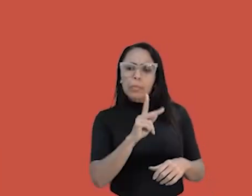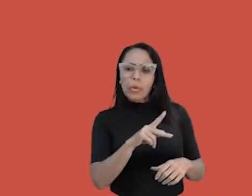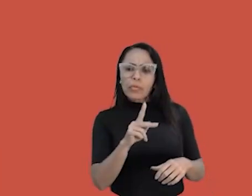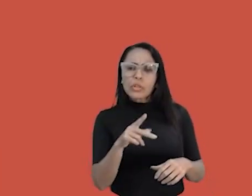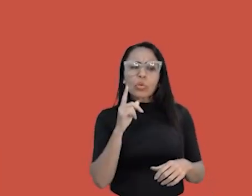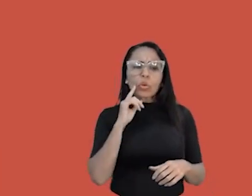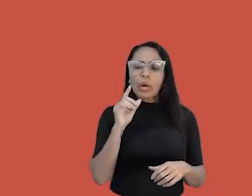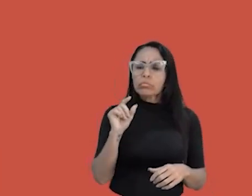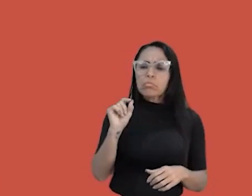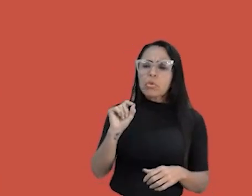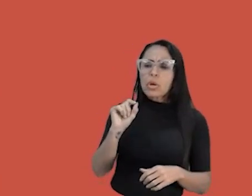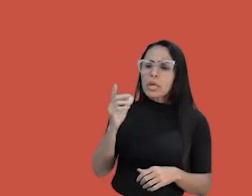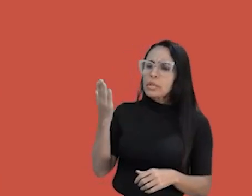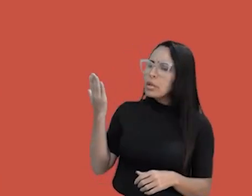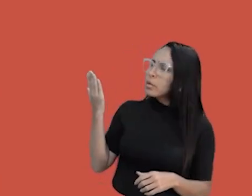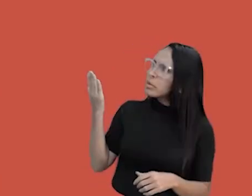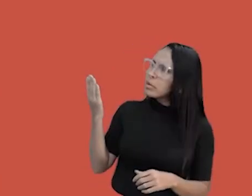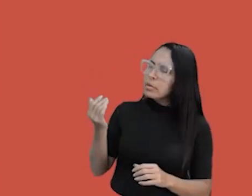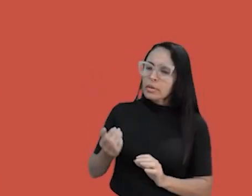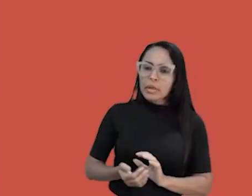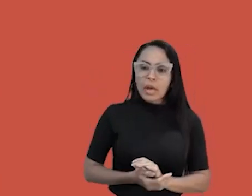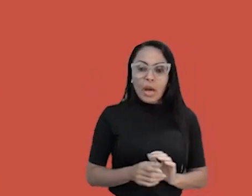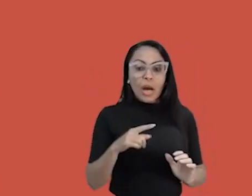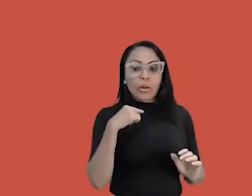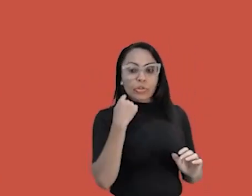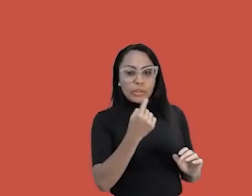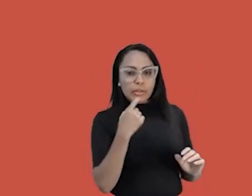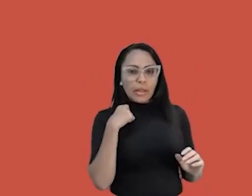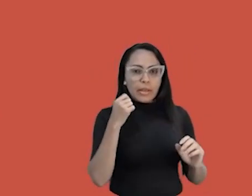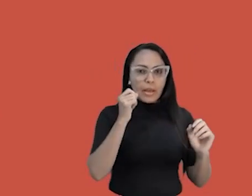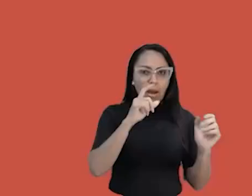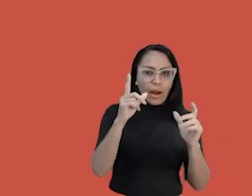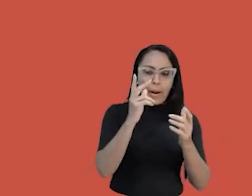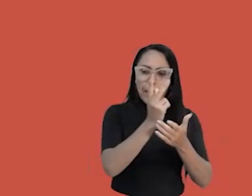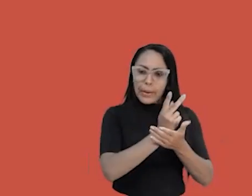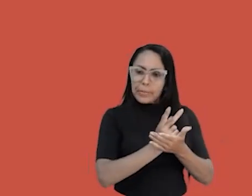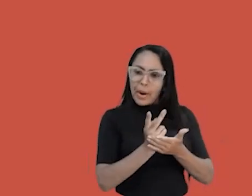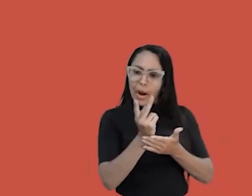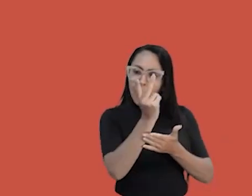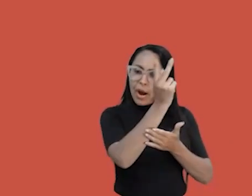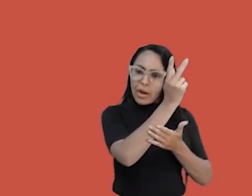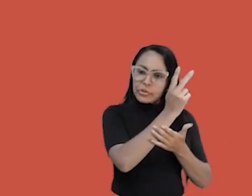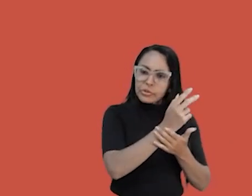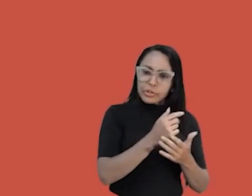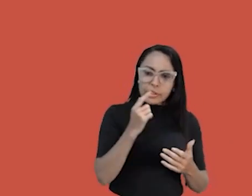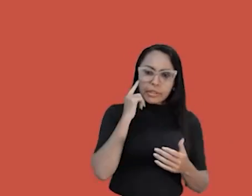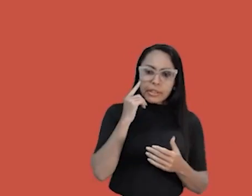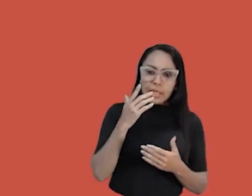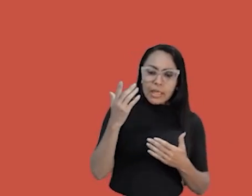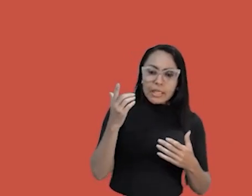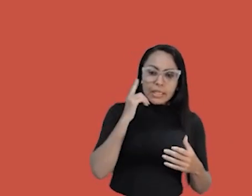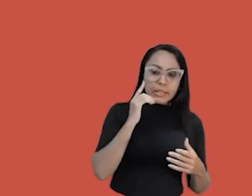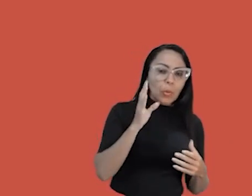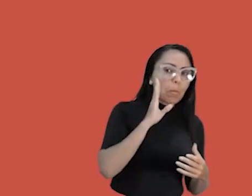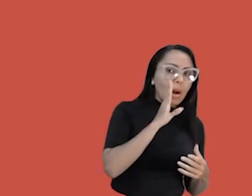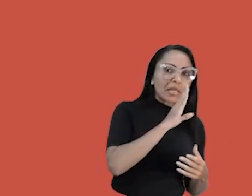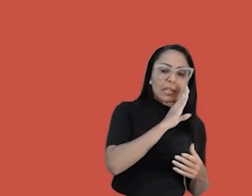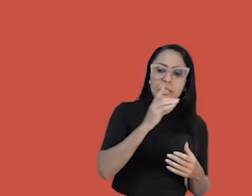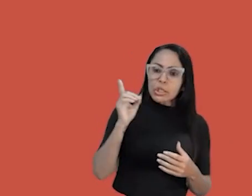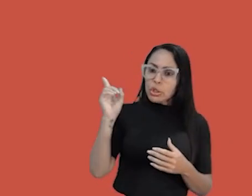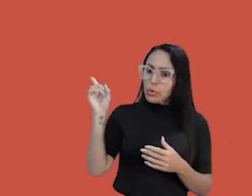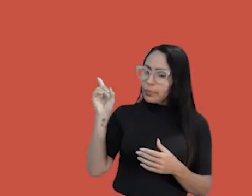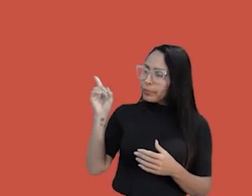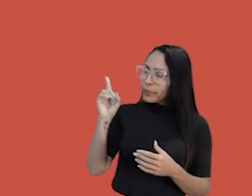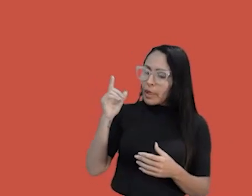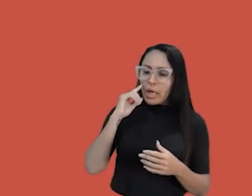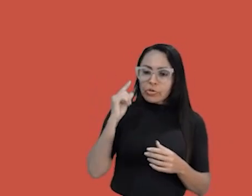isso da onde? Como Nanda falou no início, a gente tem a imagem que era desse bacinho, né? E que a gente tinha, né, uma linha